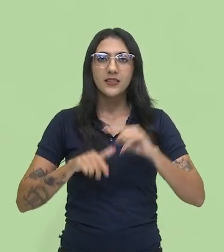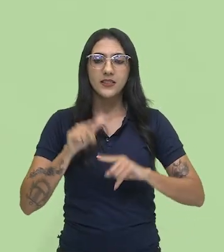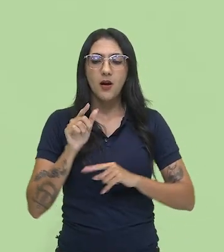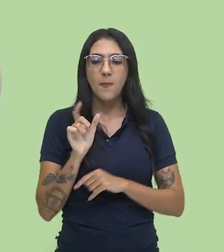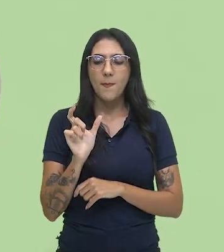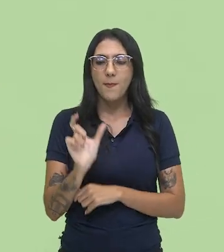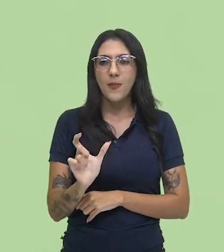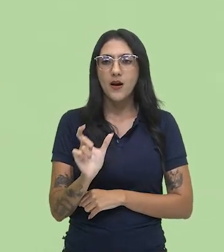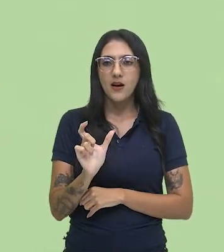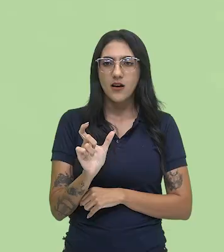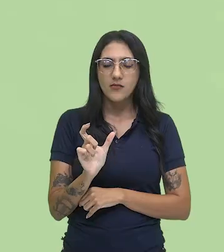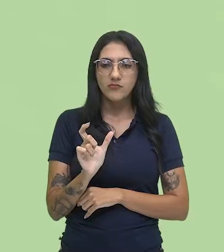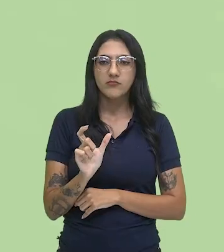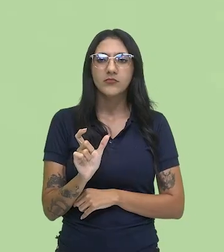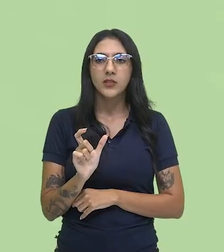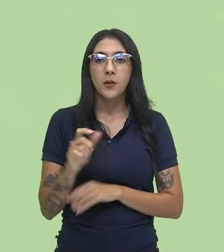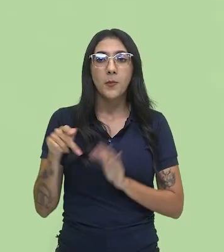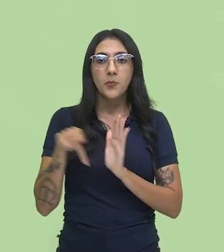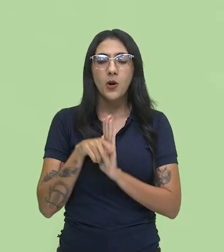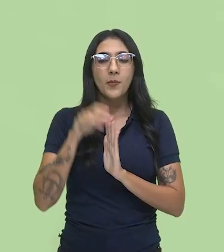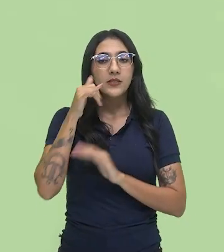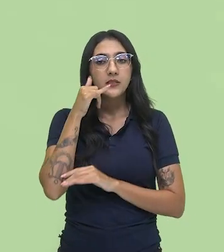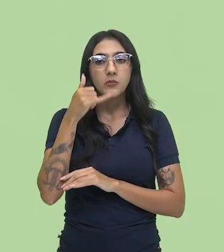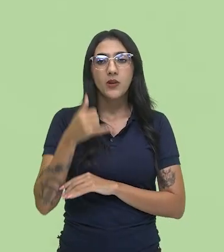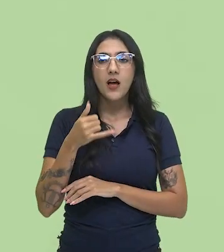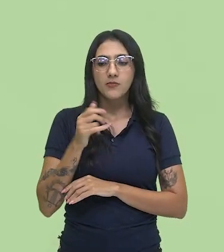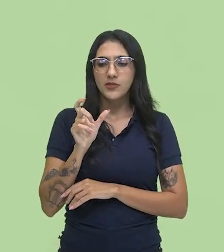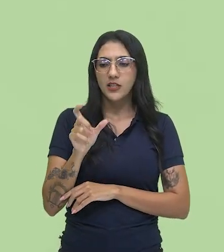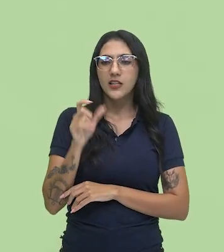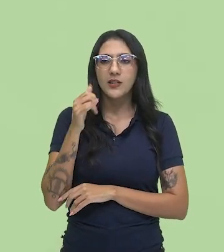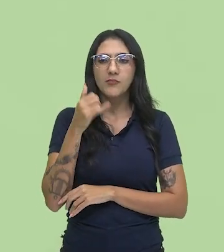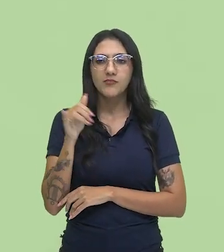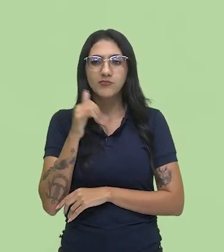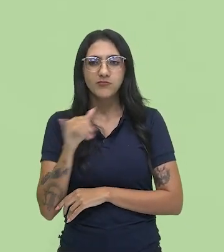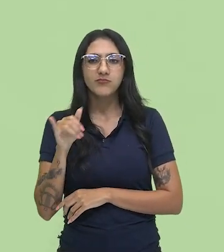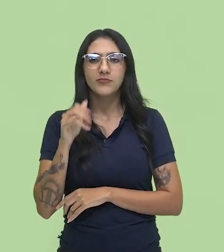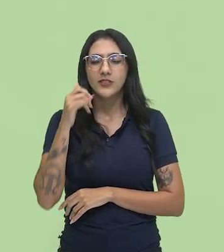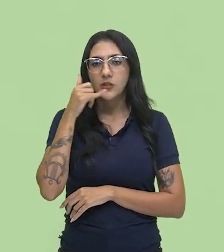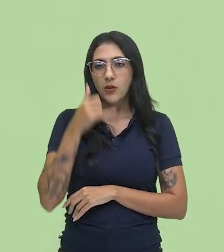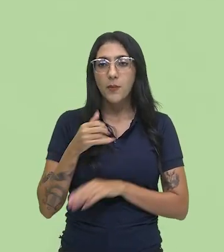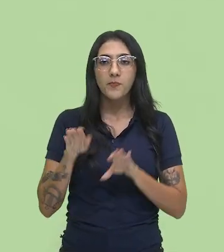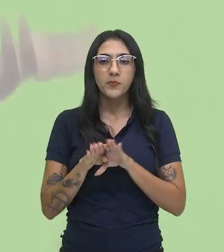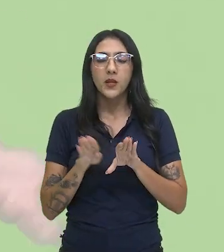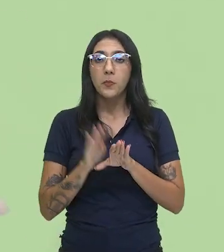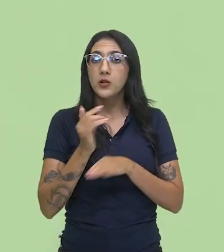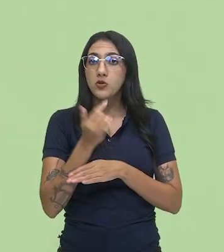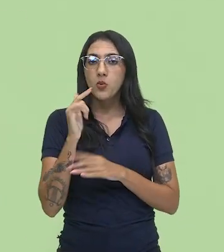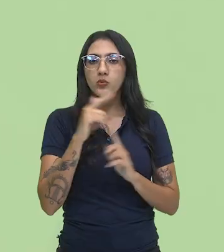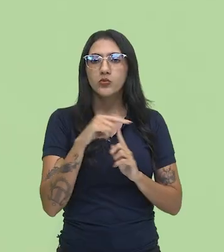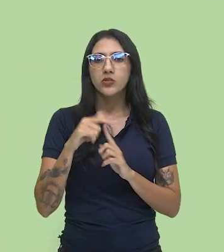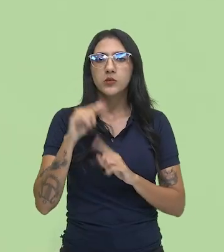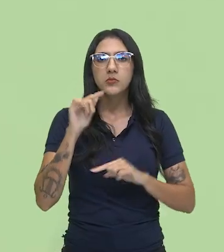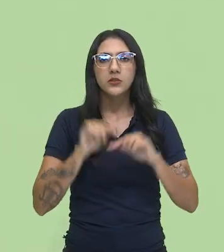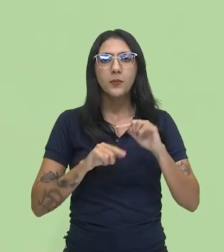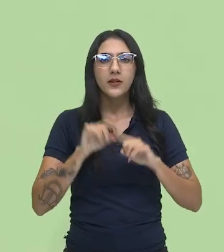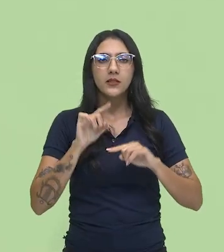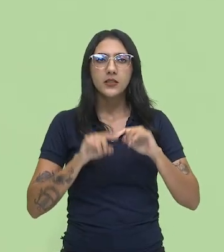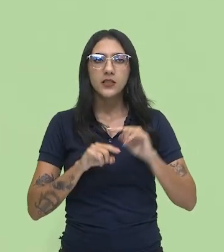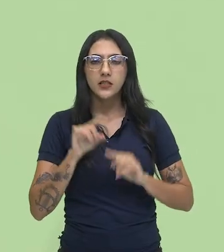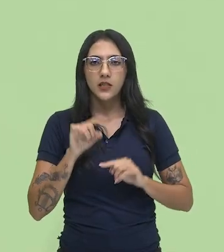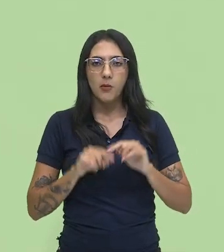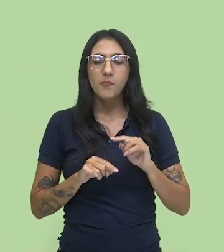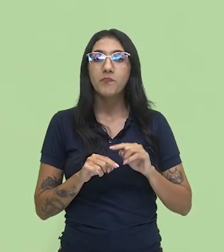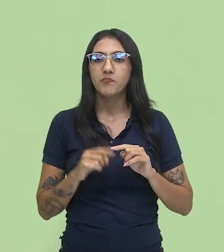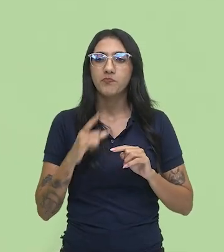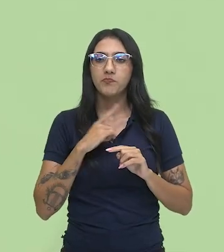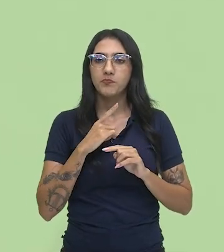baterias dos celulares, né? Vocês sabem disso. E de outros equipamentos, né? Que a lei está dentro da